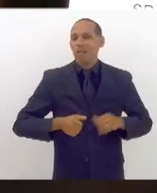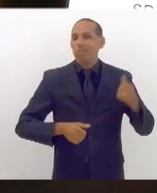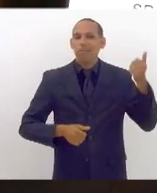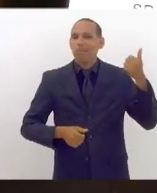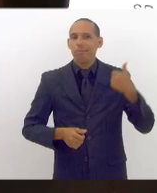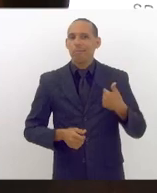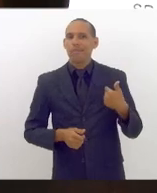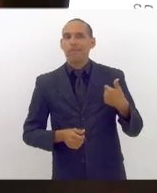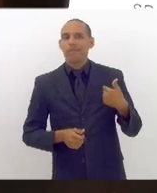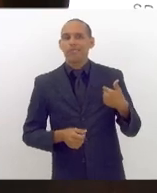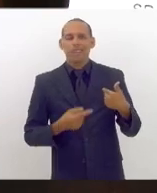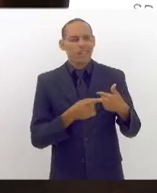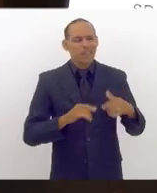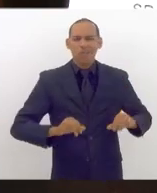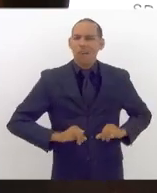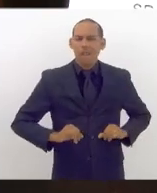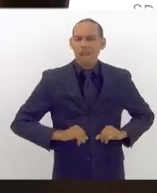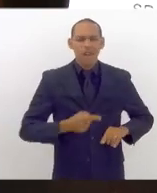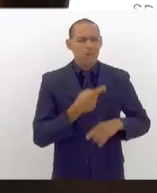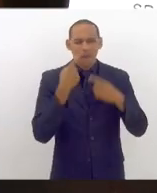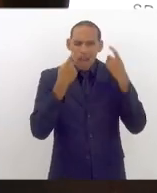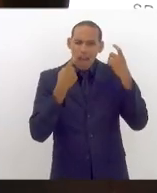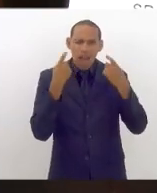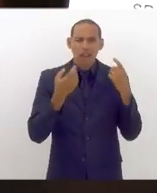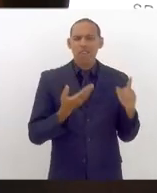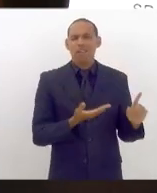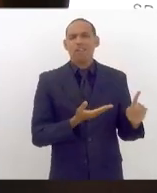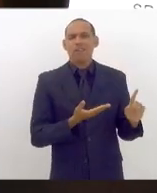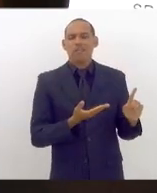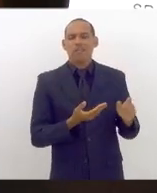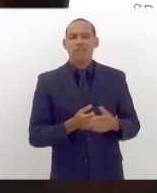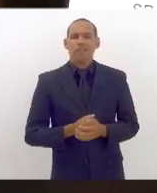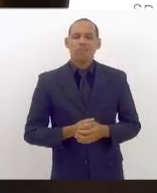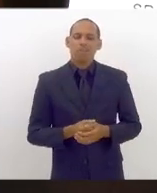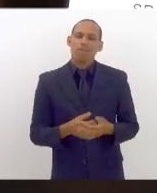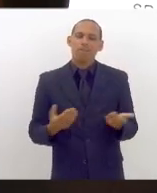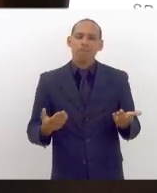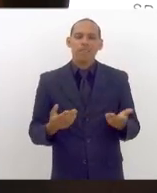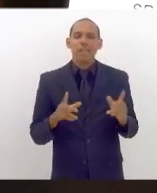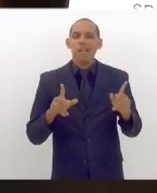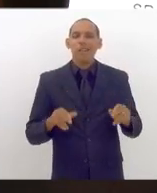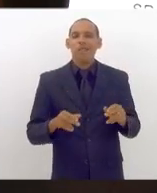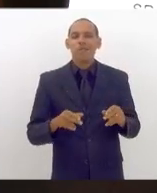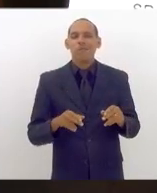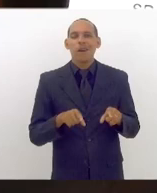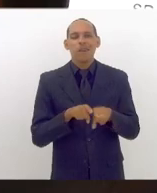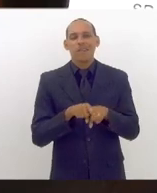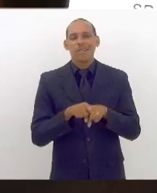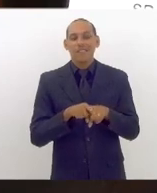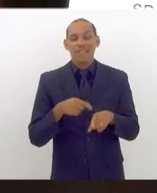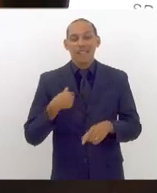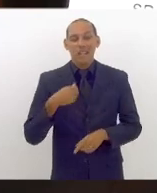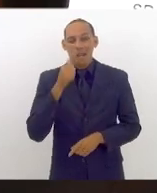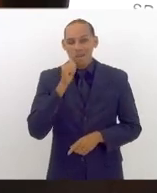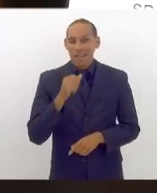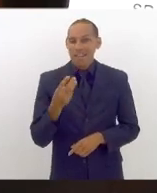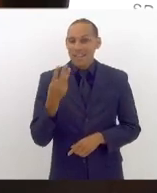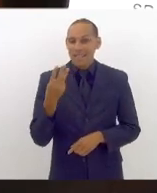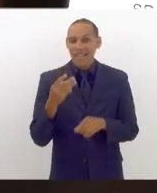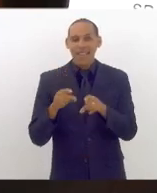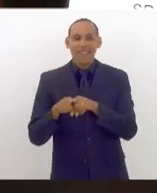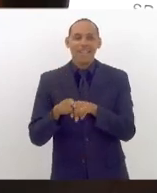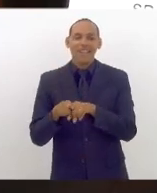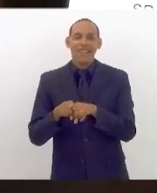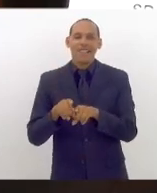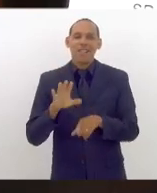minha irmã não tava sofrendo mais preocupado então o irmão que eu ganhei né eu tenho três irmãs de mulheres né e